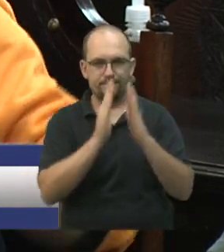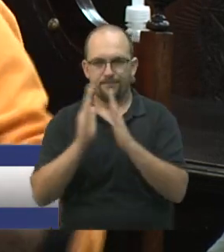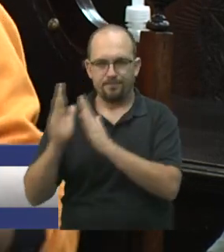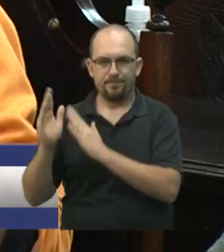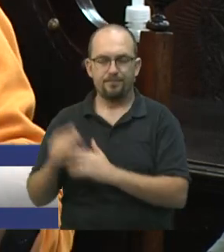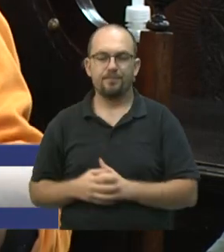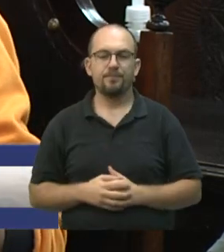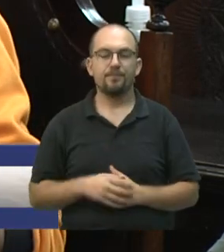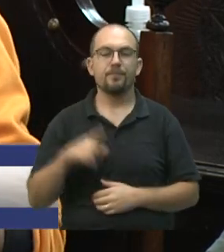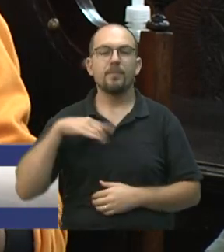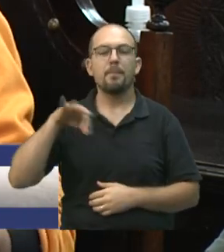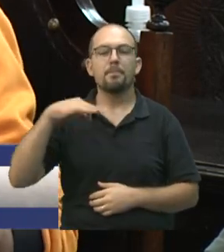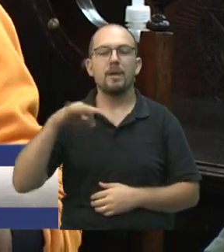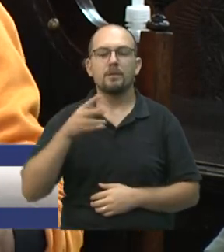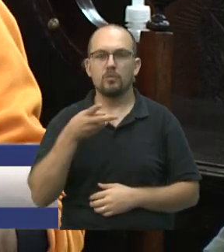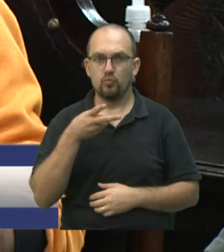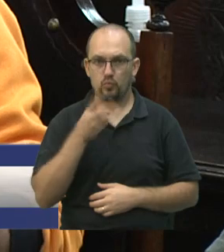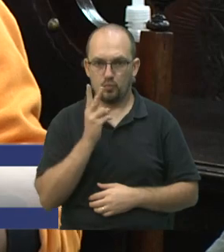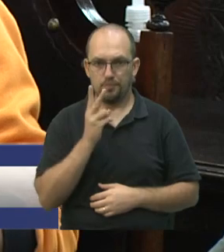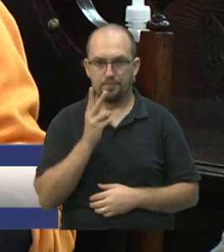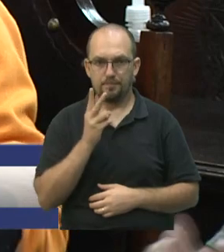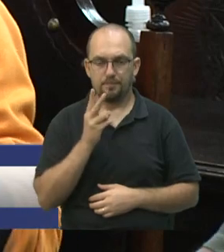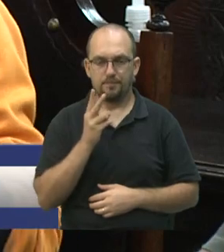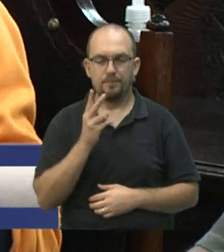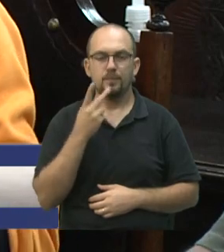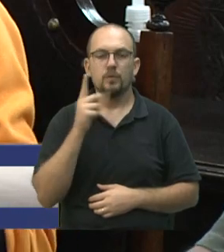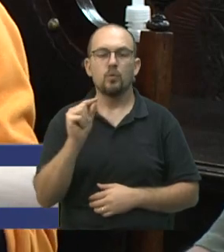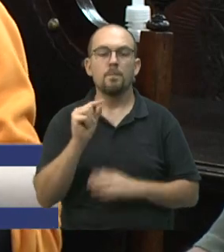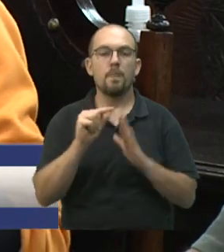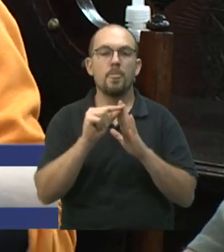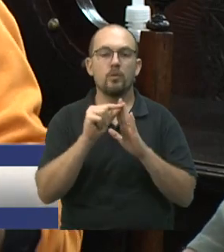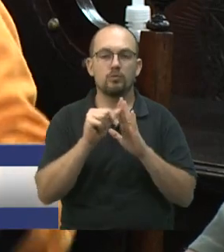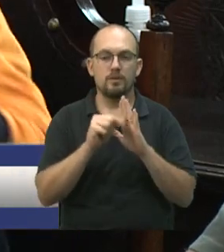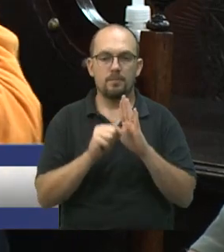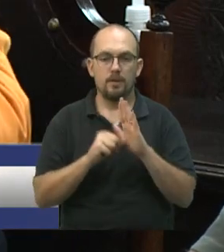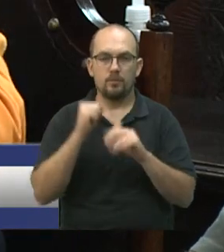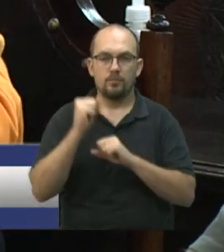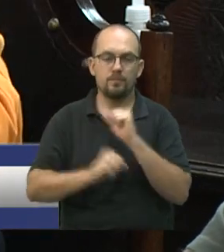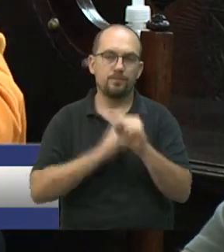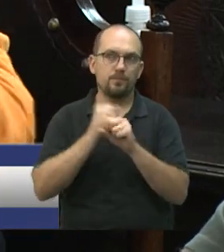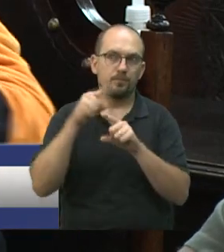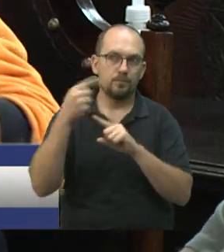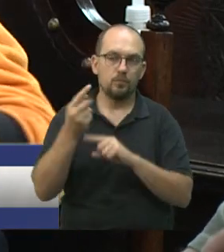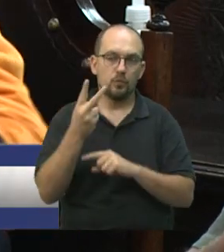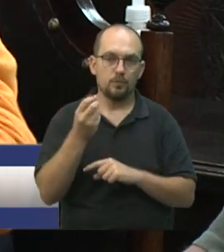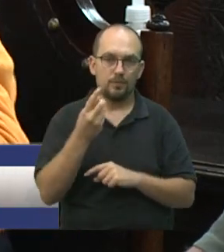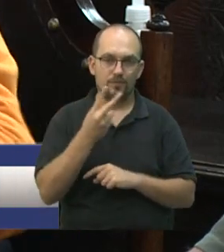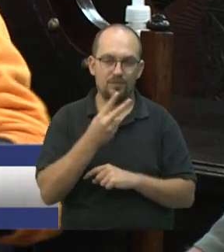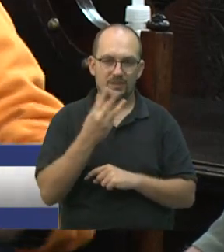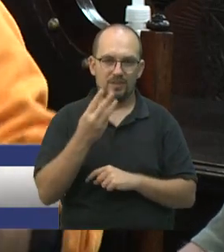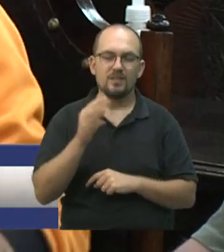aqui na página 2, o orçamento estimado para 2023 de R$